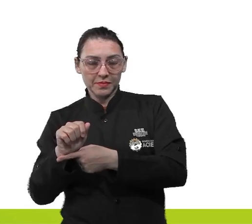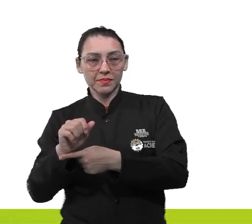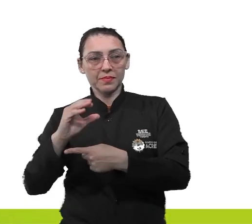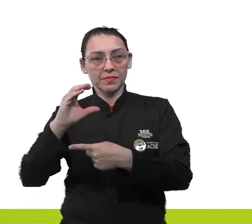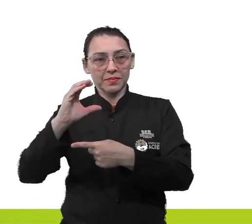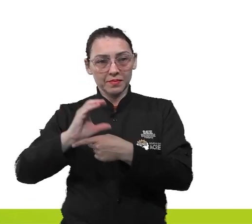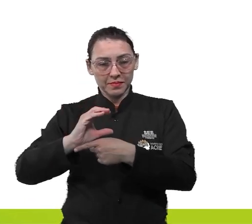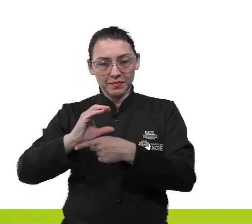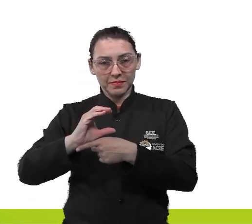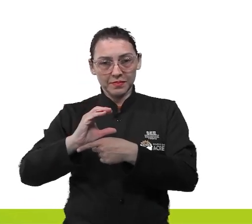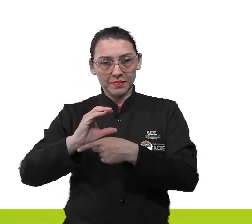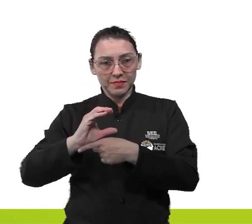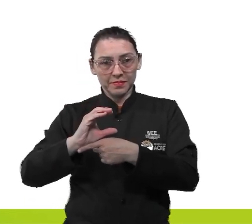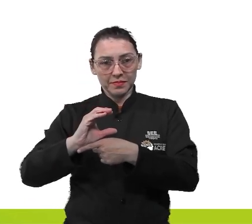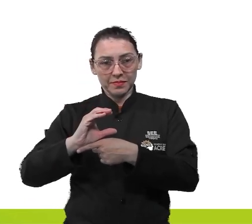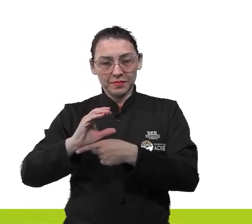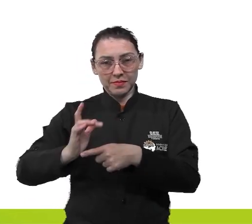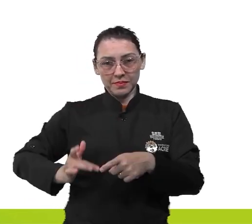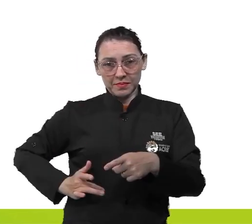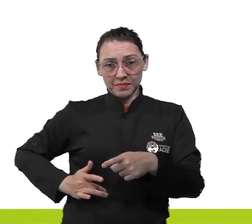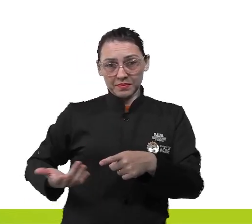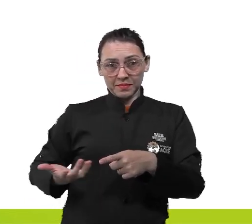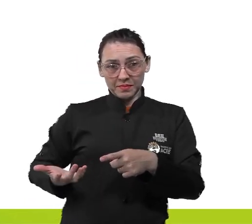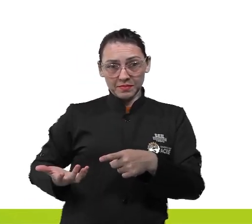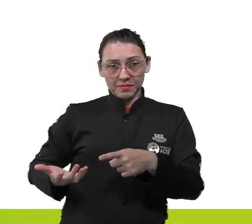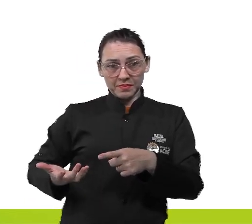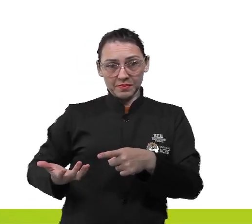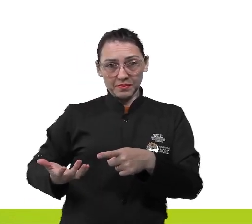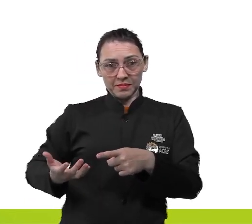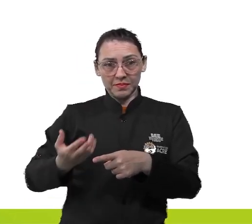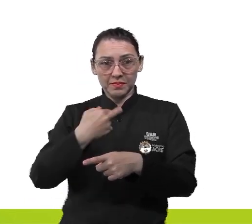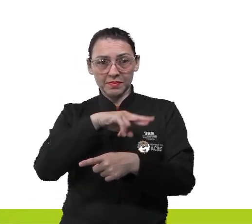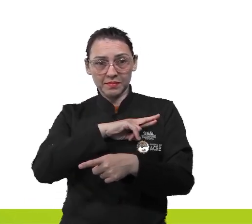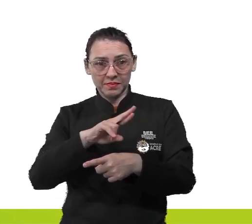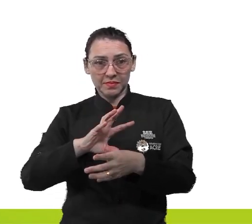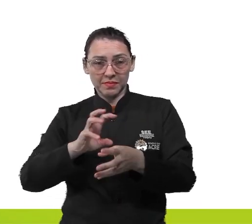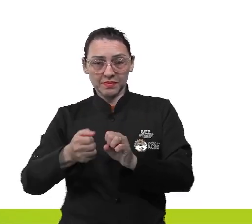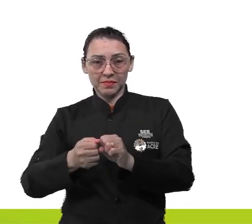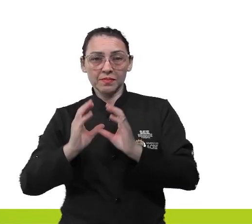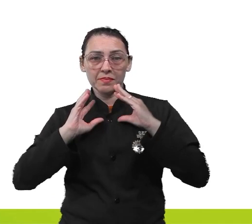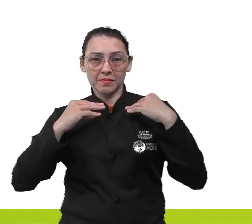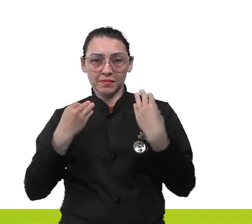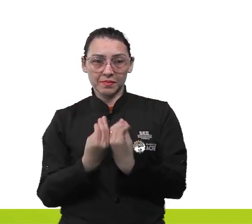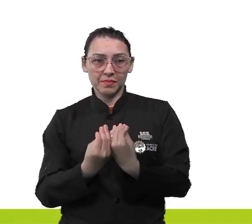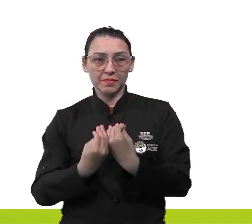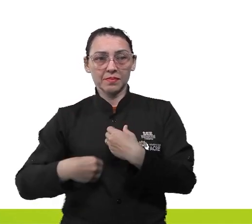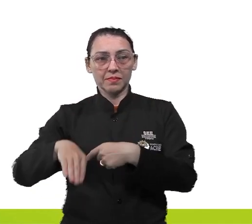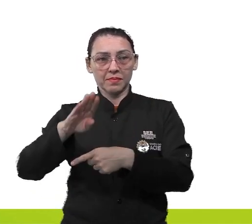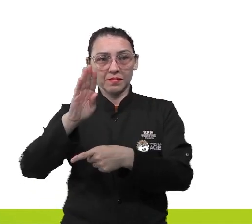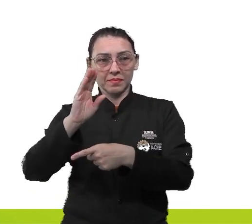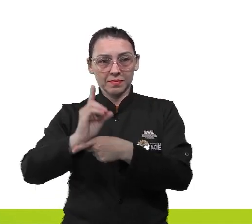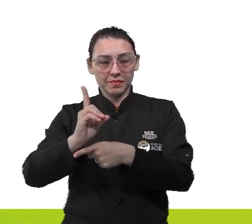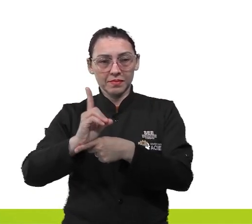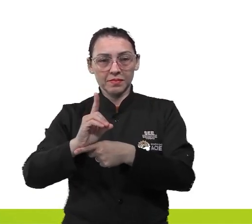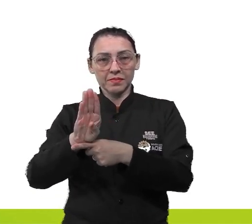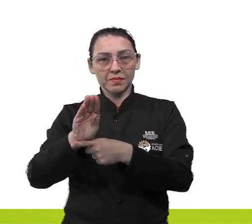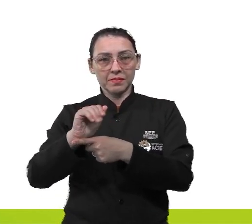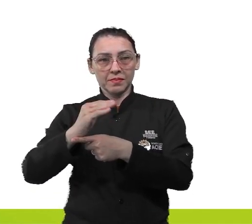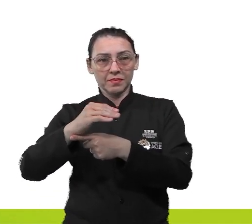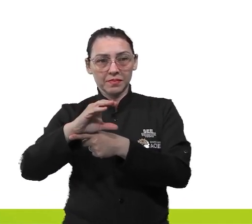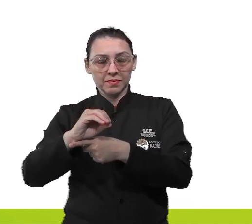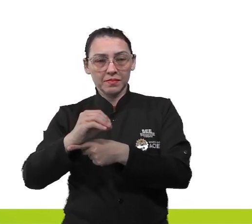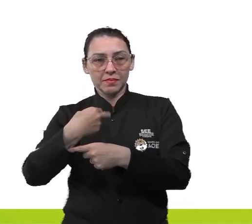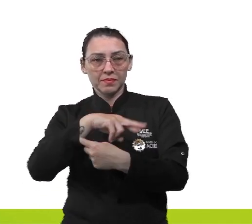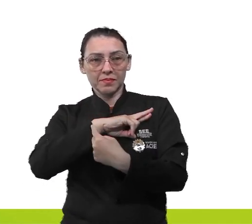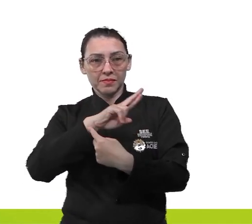pelo armazenamento da bile. C, é o fígado, responsável pelo metabolismo de substâncias. Ou D,